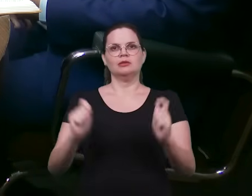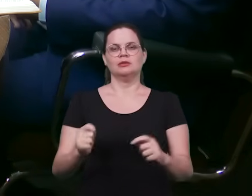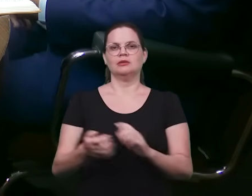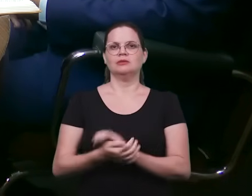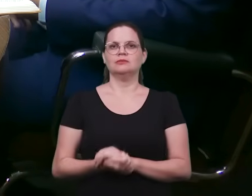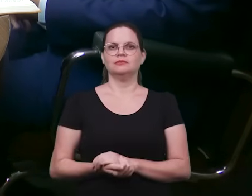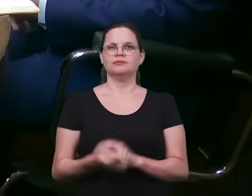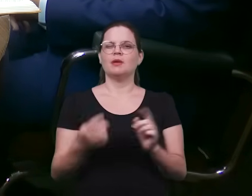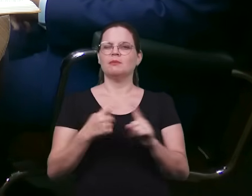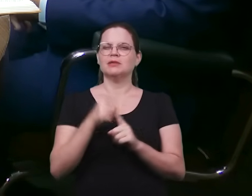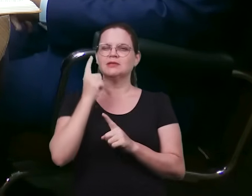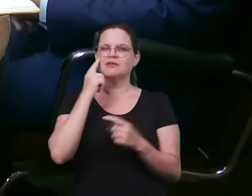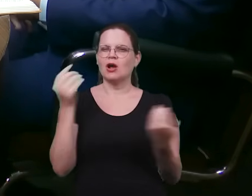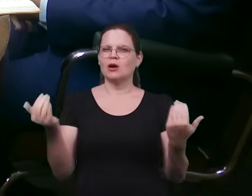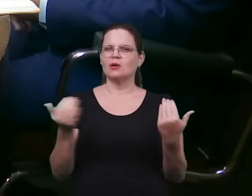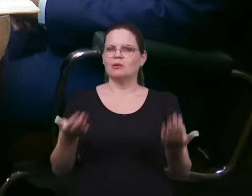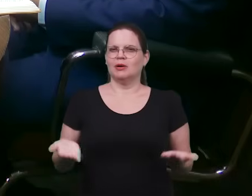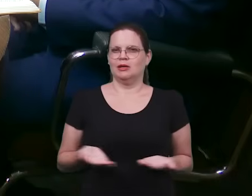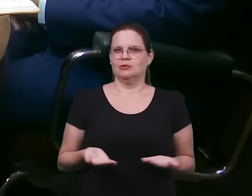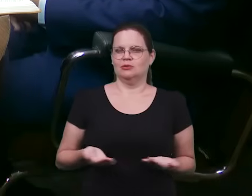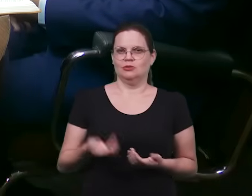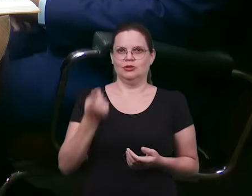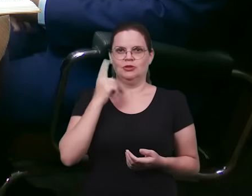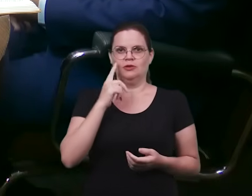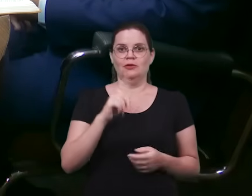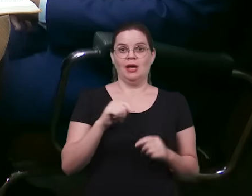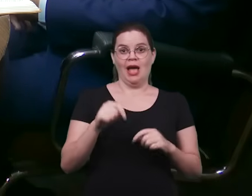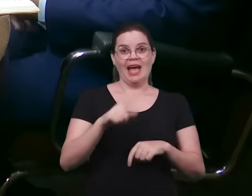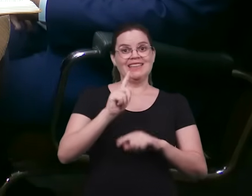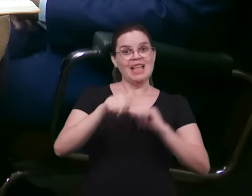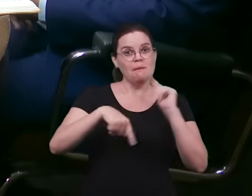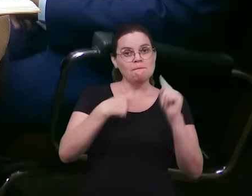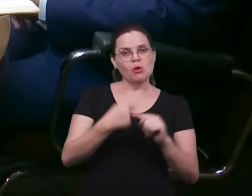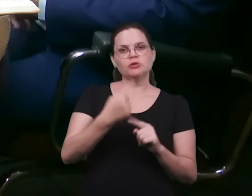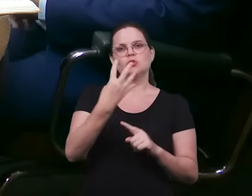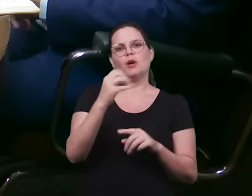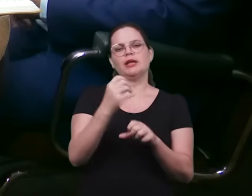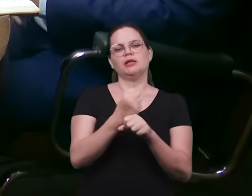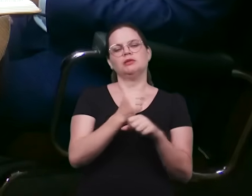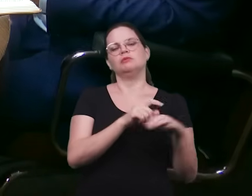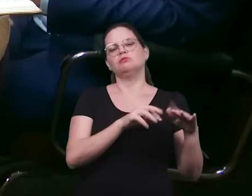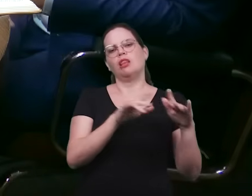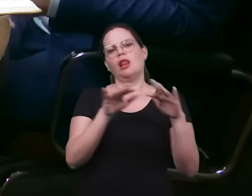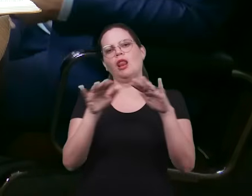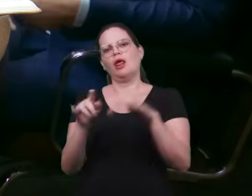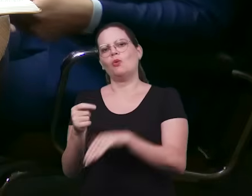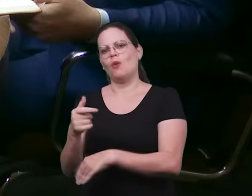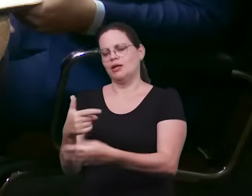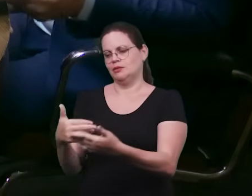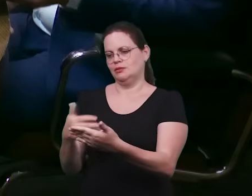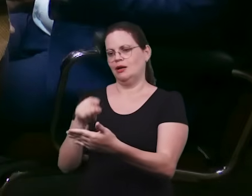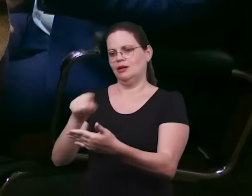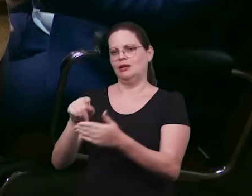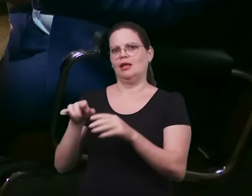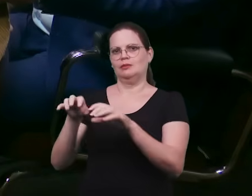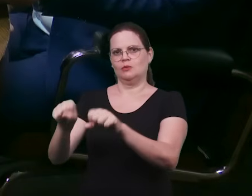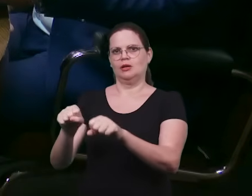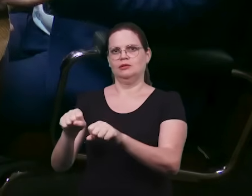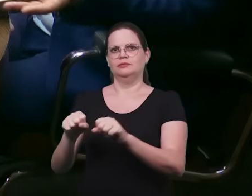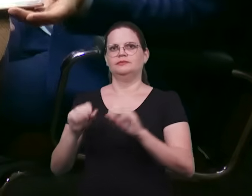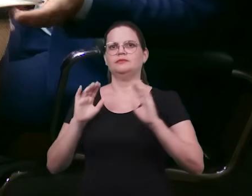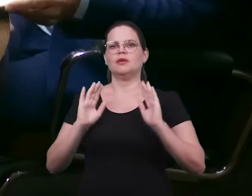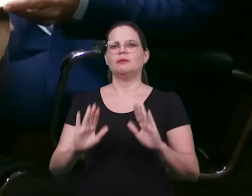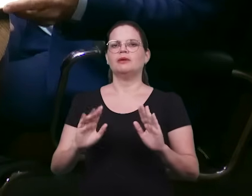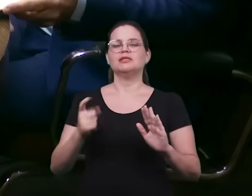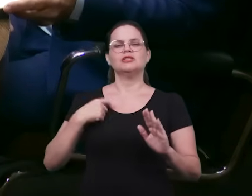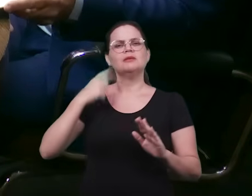uma pergunta, né? Trazendo para os nossos dias, nós estamos aí na margem do Jordão, quase chegando na terra prometida, na Canaã celestial. O que é que eu tenho